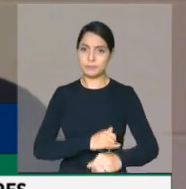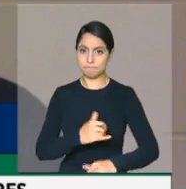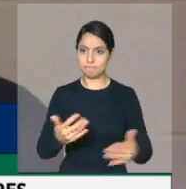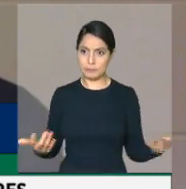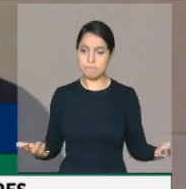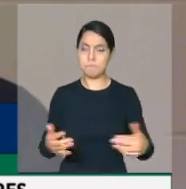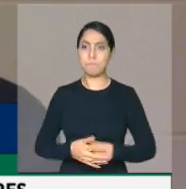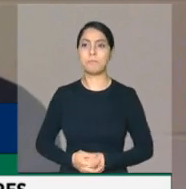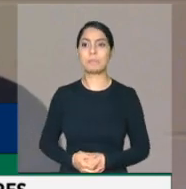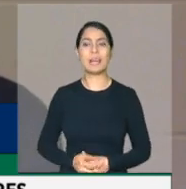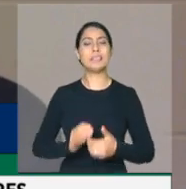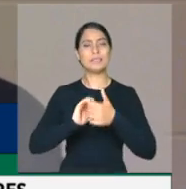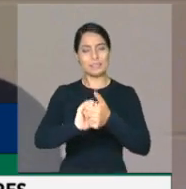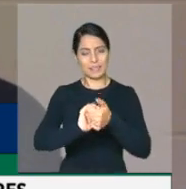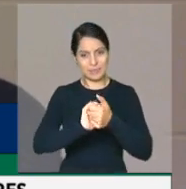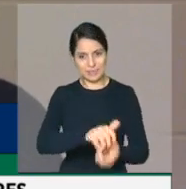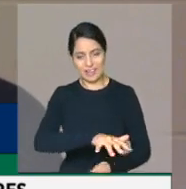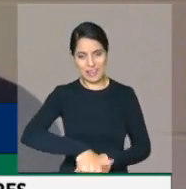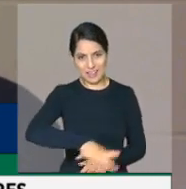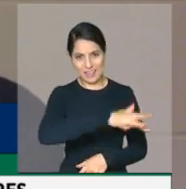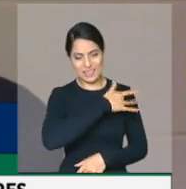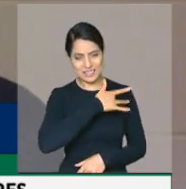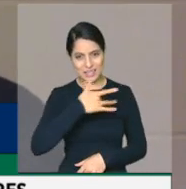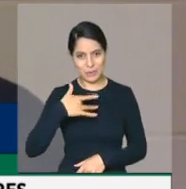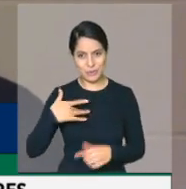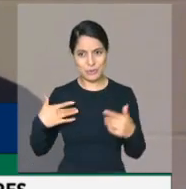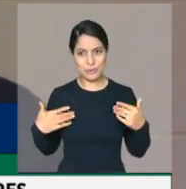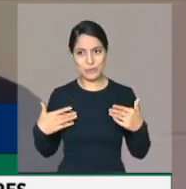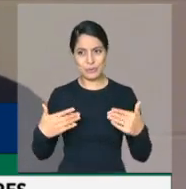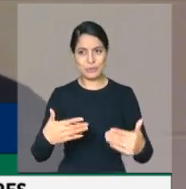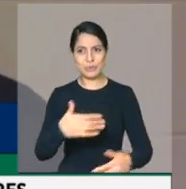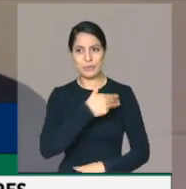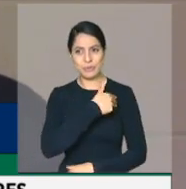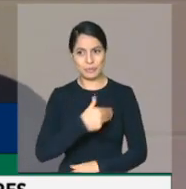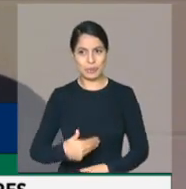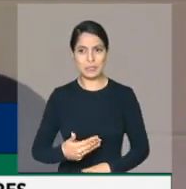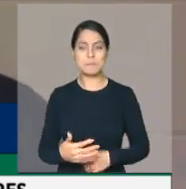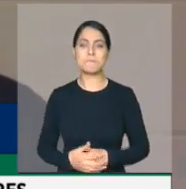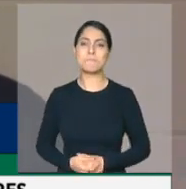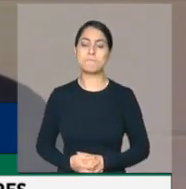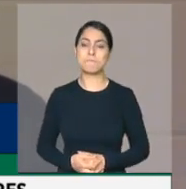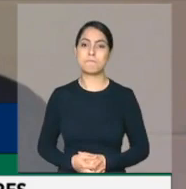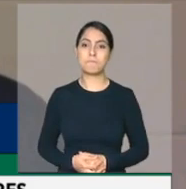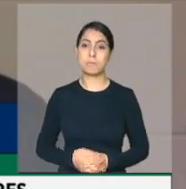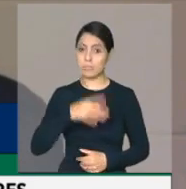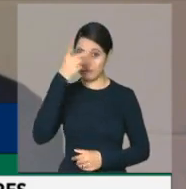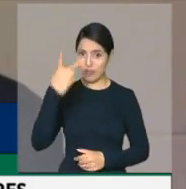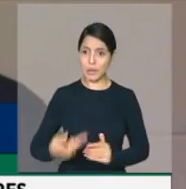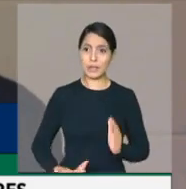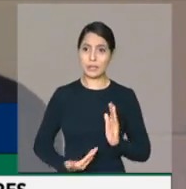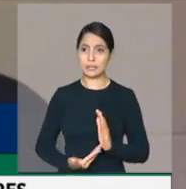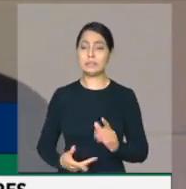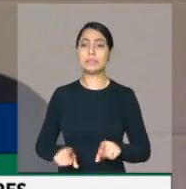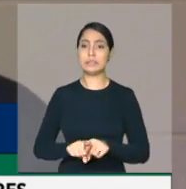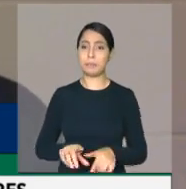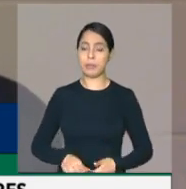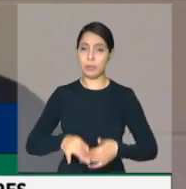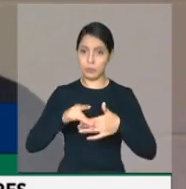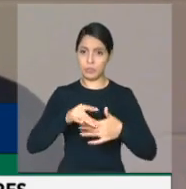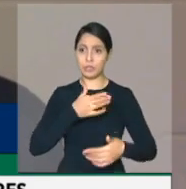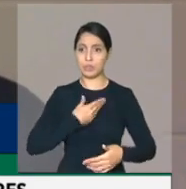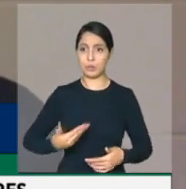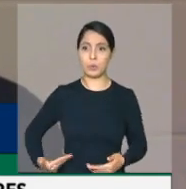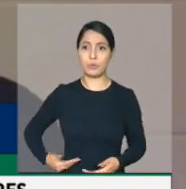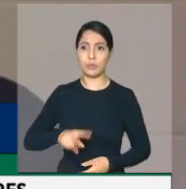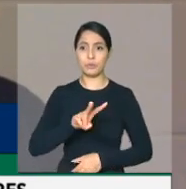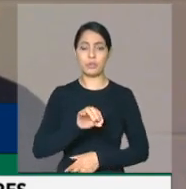do ministro da Saúde na nossa casa no dia de hoje, como há pouco registrou o líder do governo, o